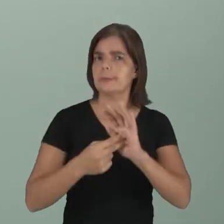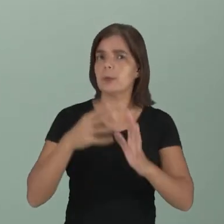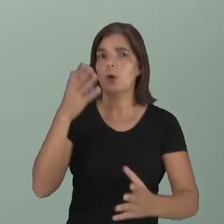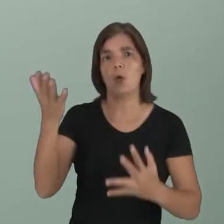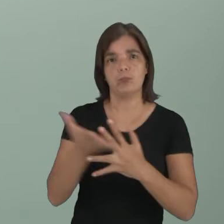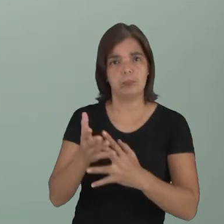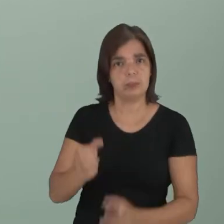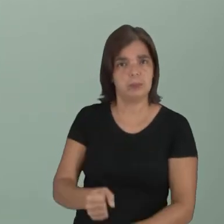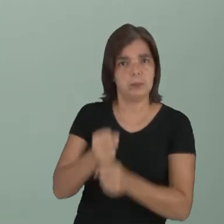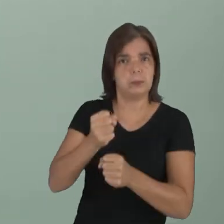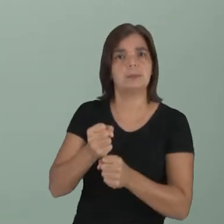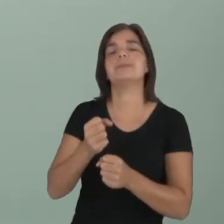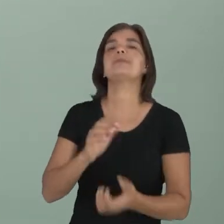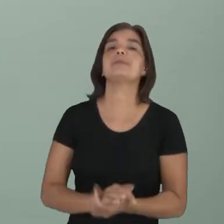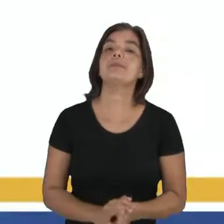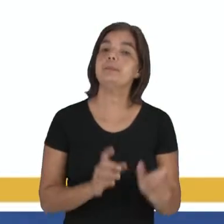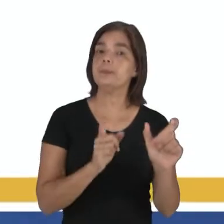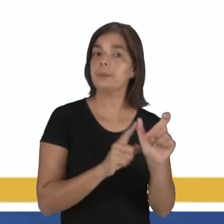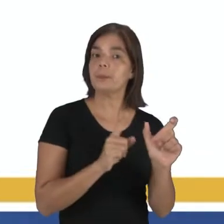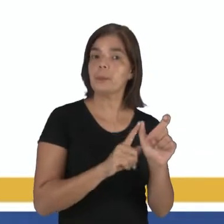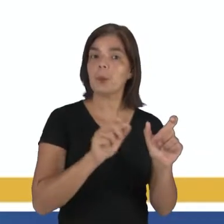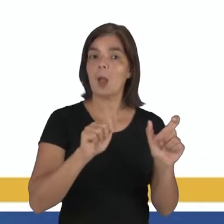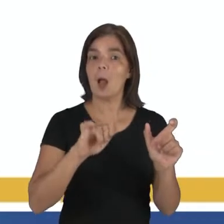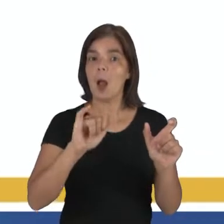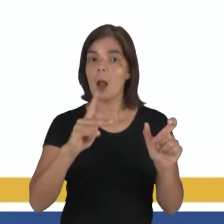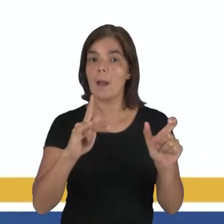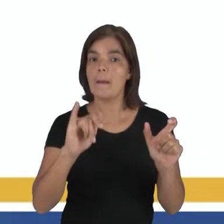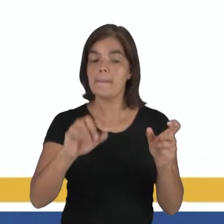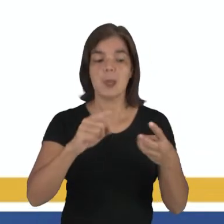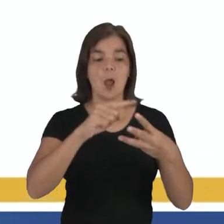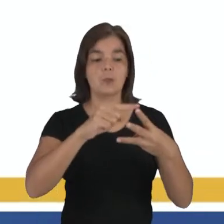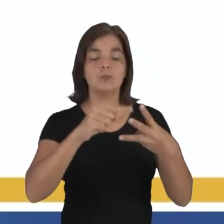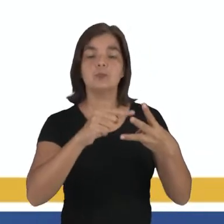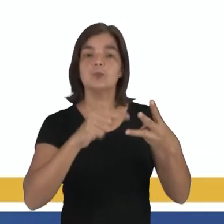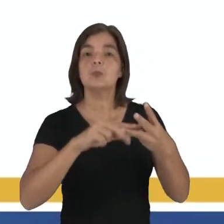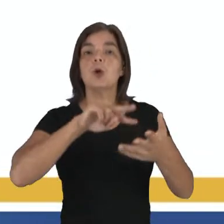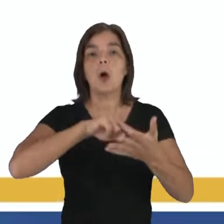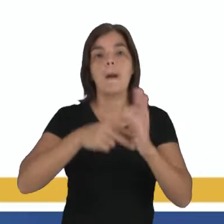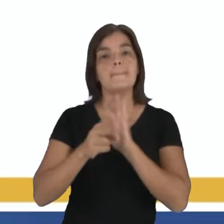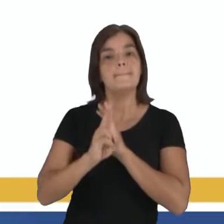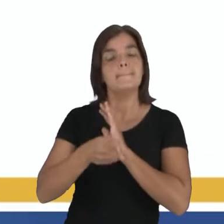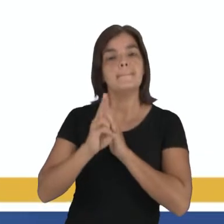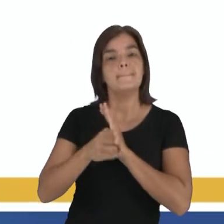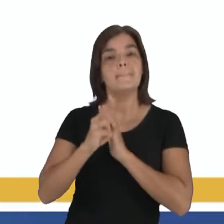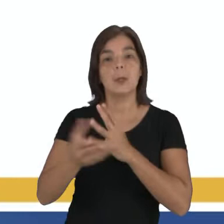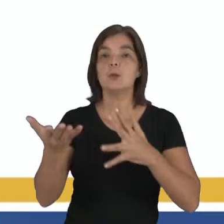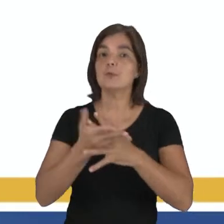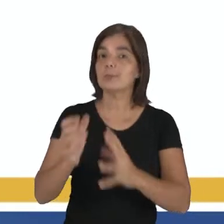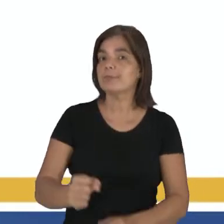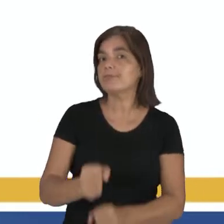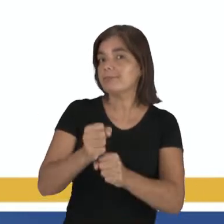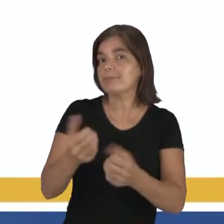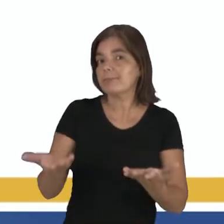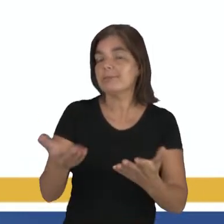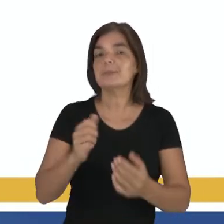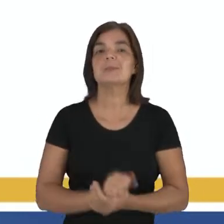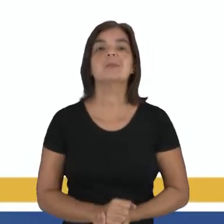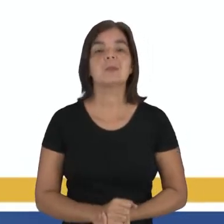significa macaxeira. As palavras aipim, mandioca e macaxeira designam a mesma raiz. No